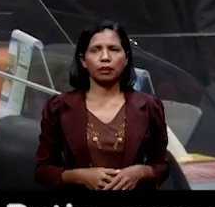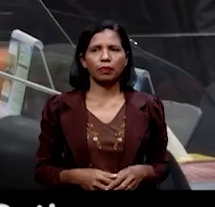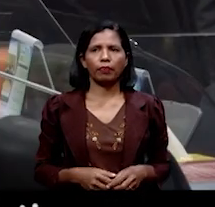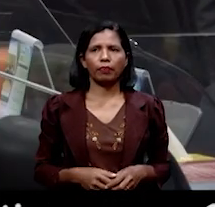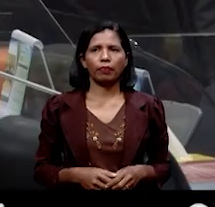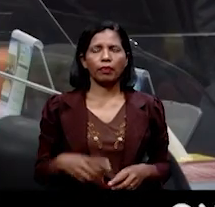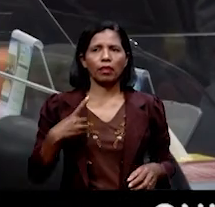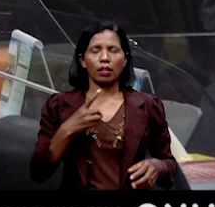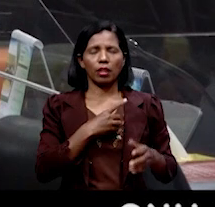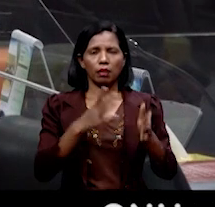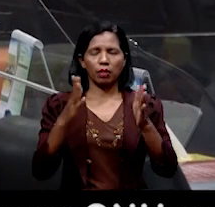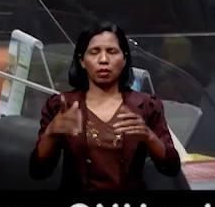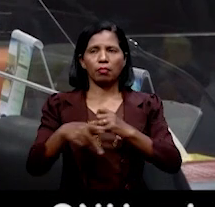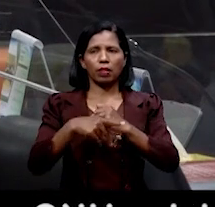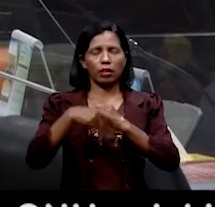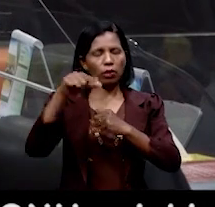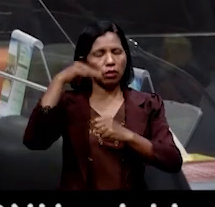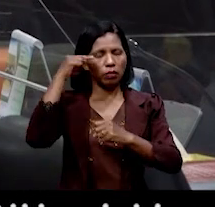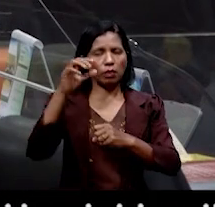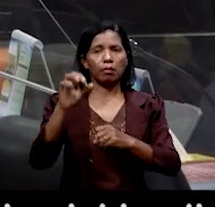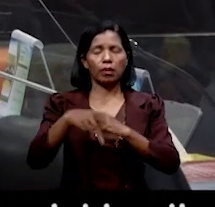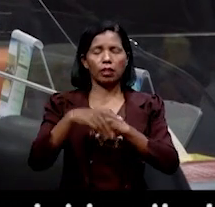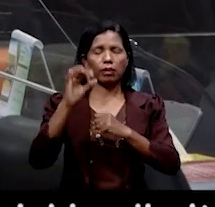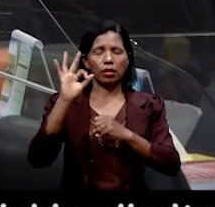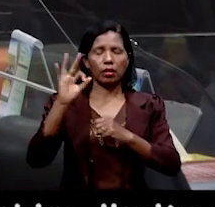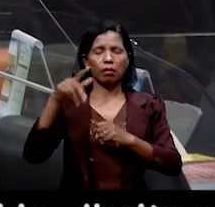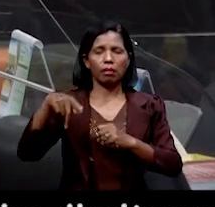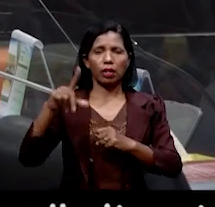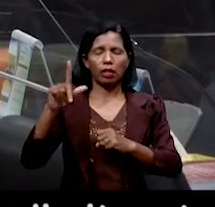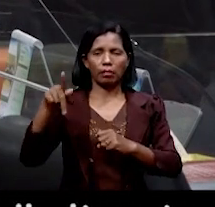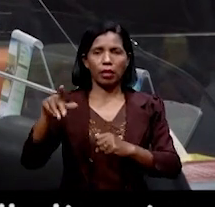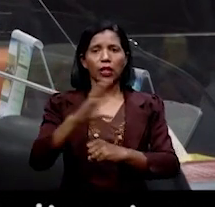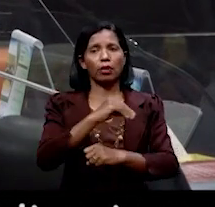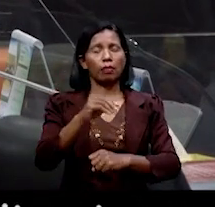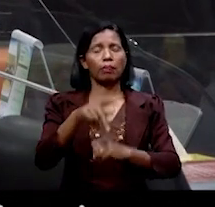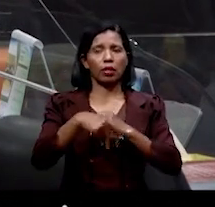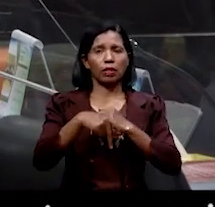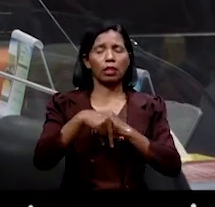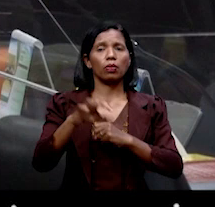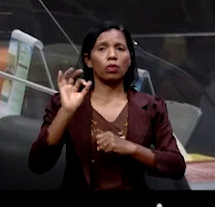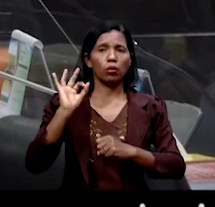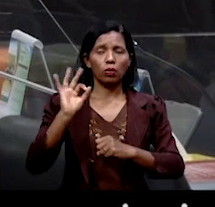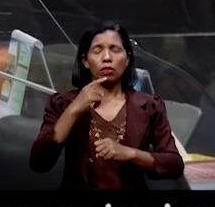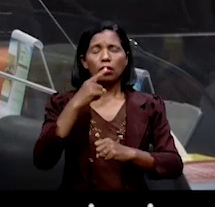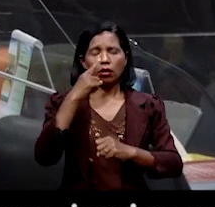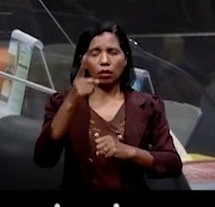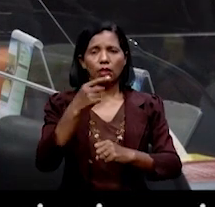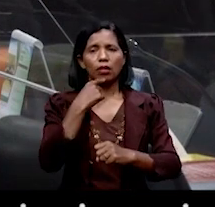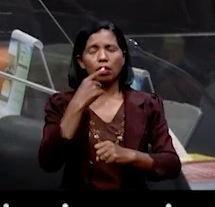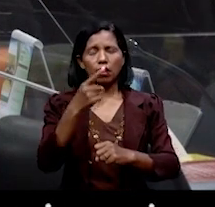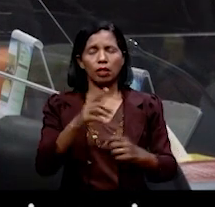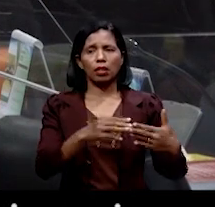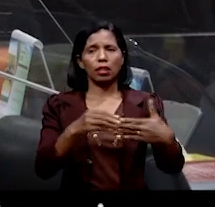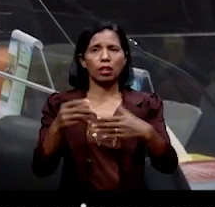Deputado Sida, Bancada Governo, Hanesan Freitlin, PLP, Rokunto, encoraz a oitavo governo Constitucional, nebe